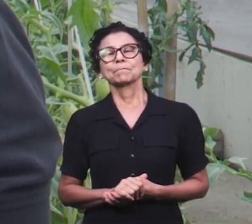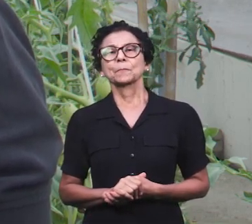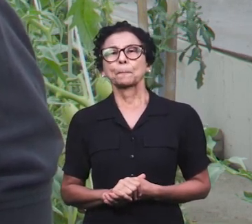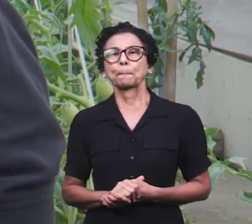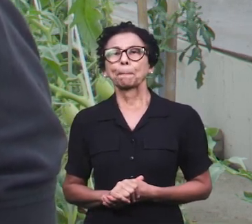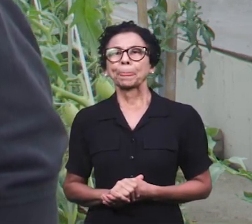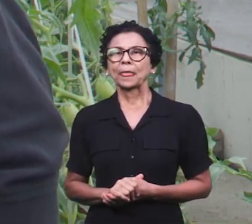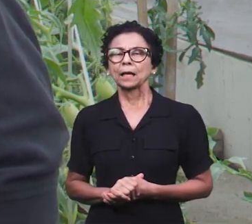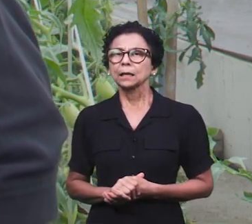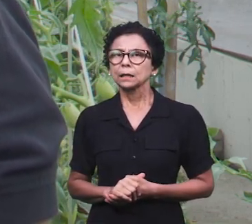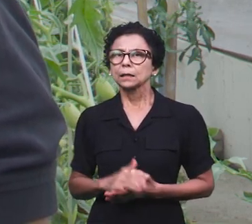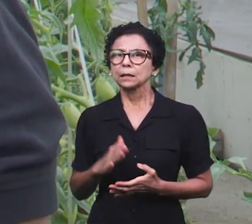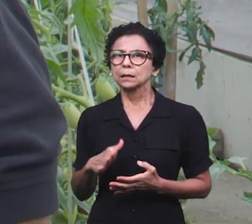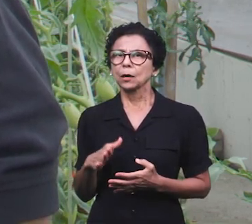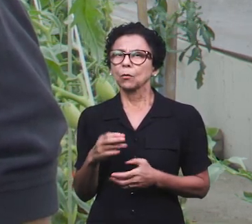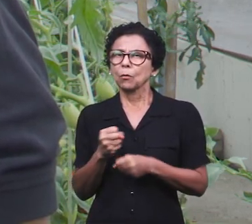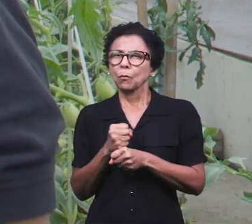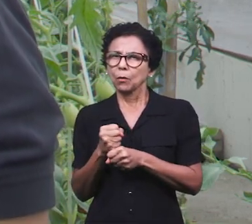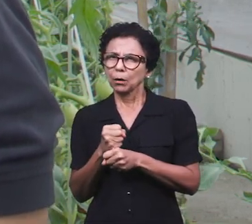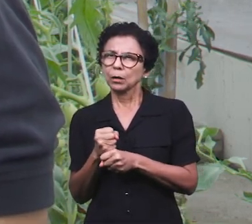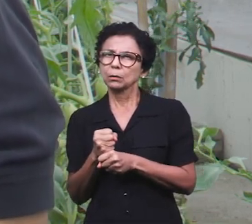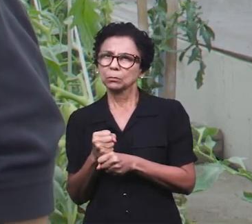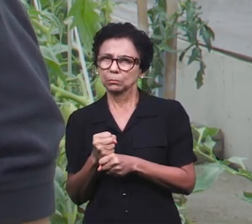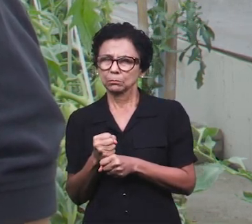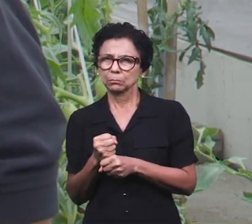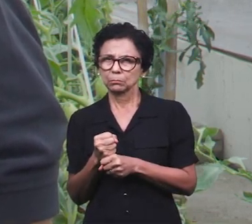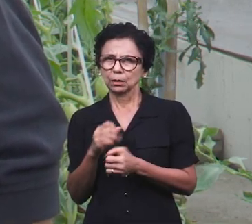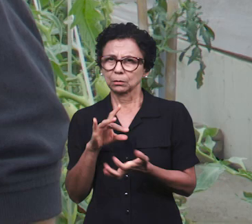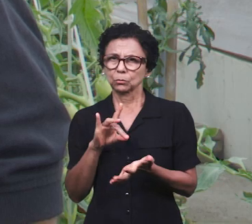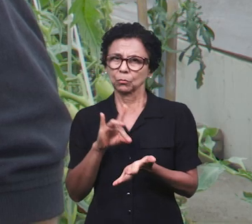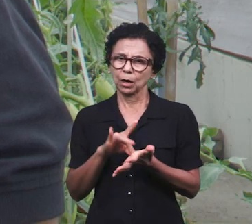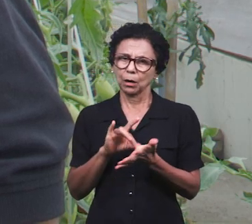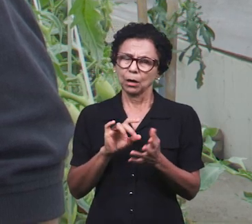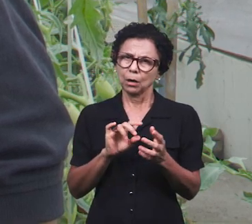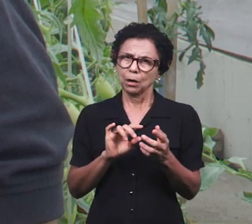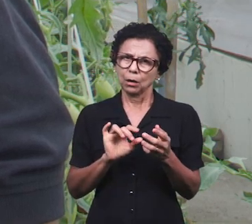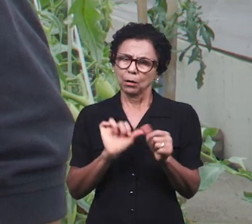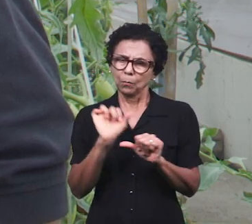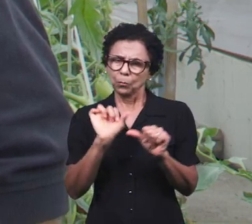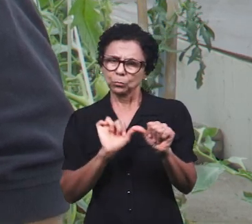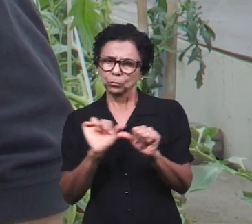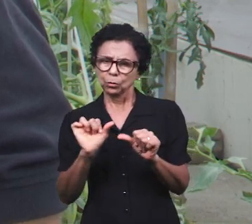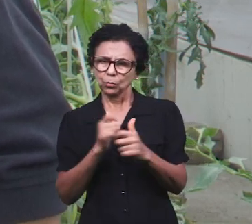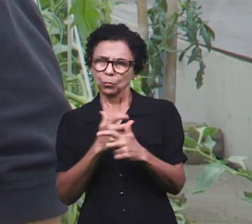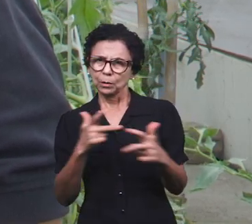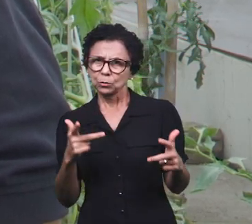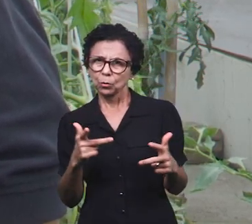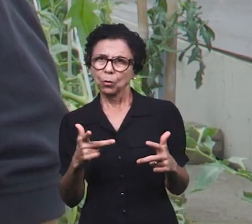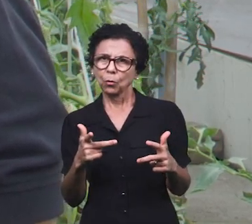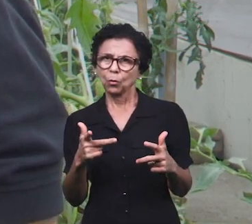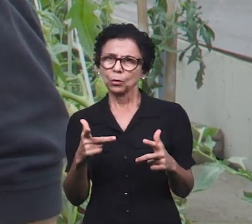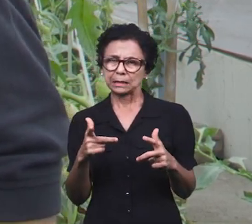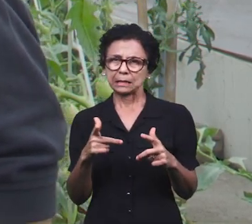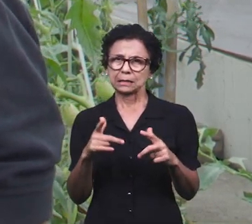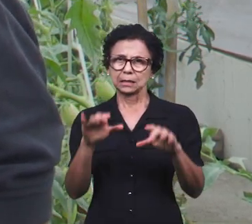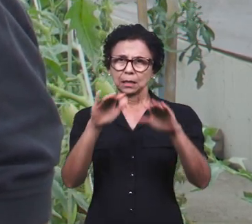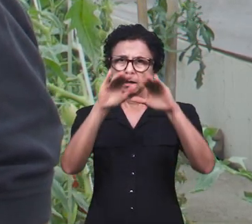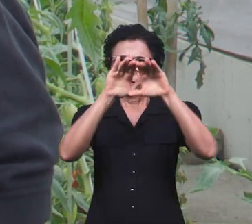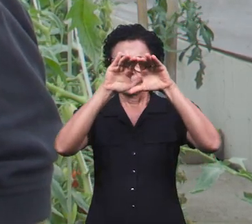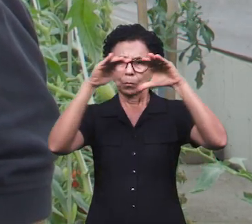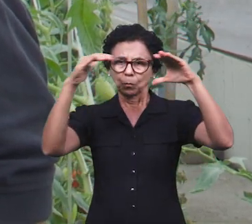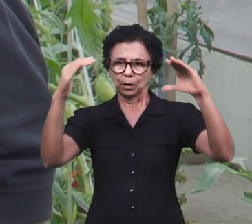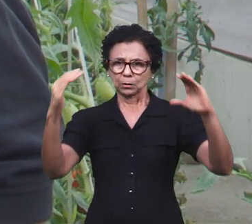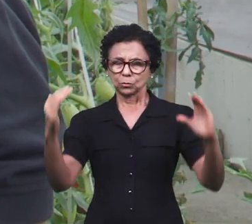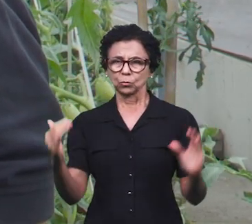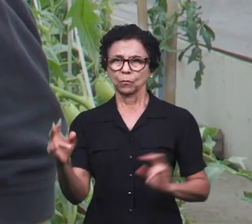de dificuldade, a gente já aprimorou algumas coisas. A gente vai alterar também algumas questões de circulação de ar dentro da estufa para tentar